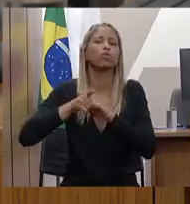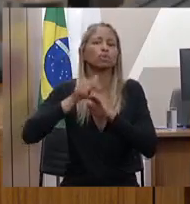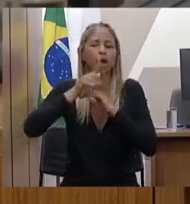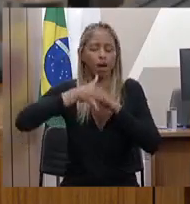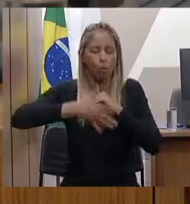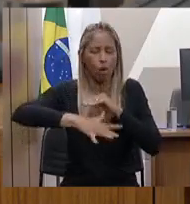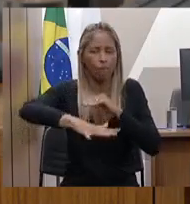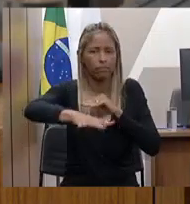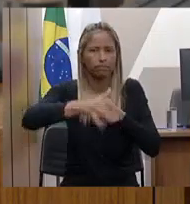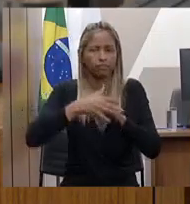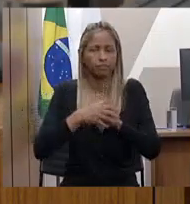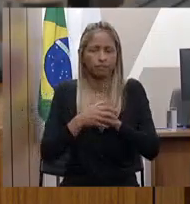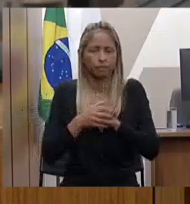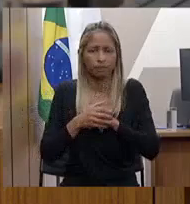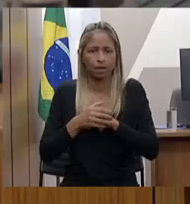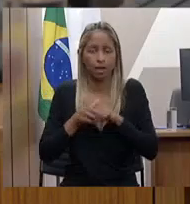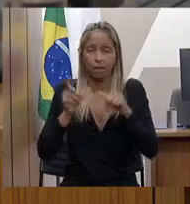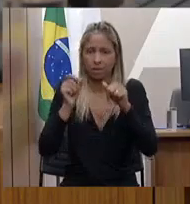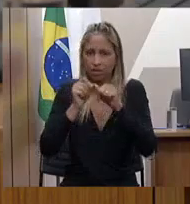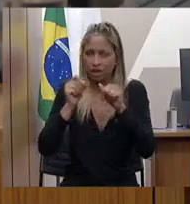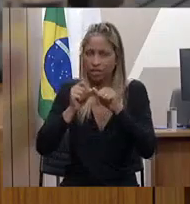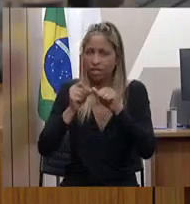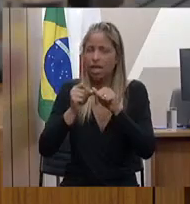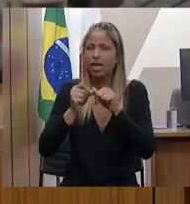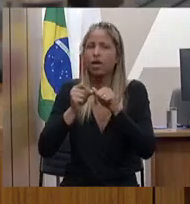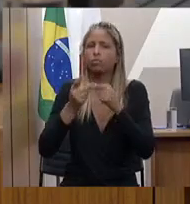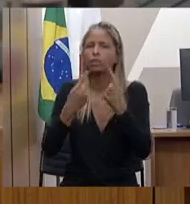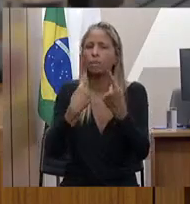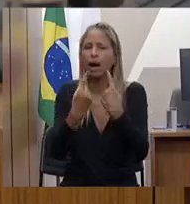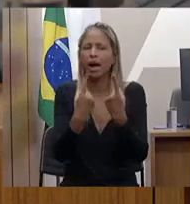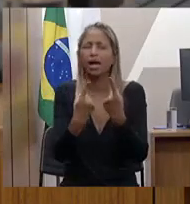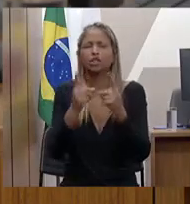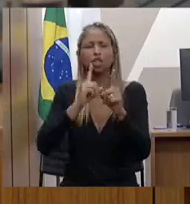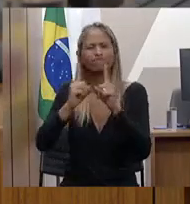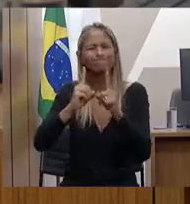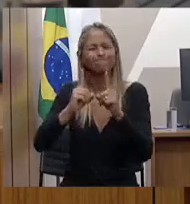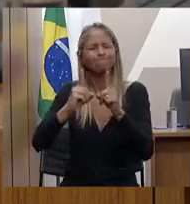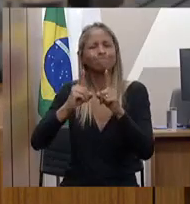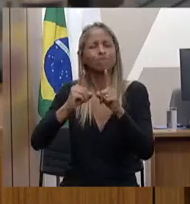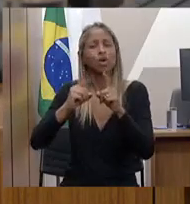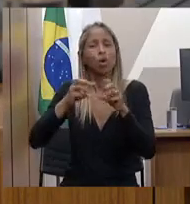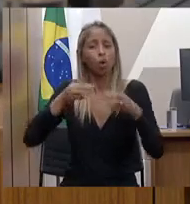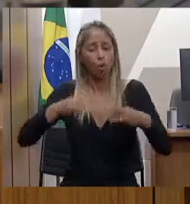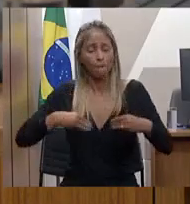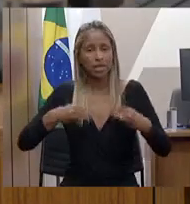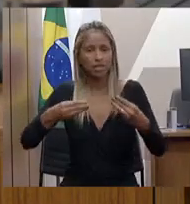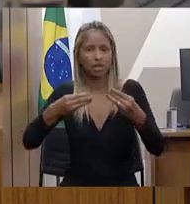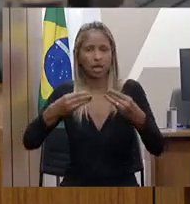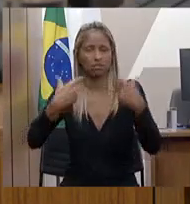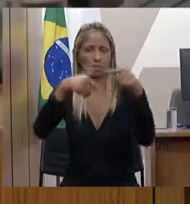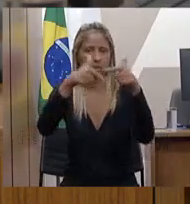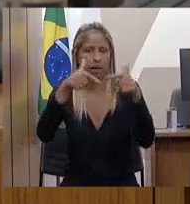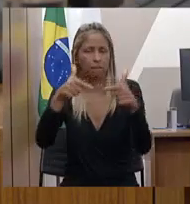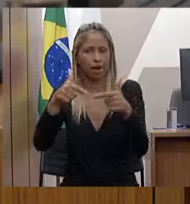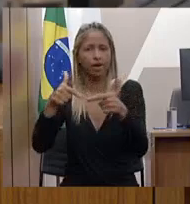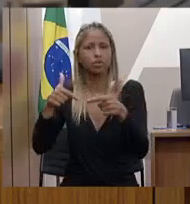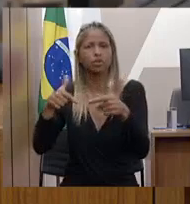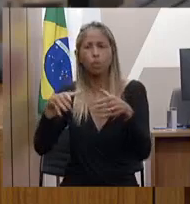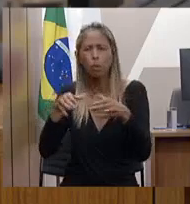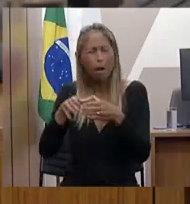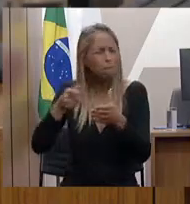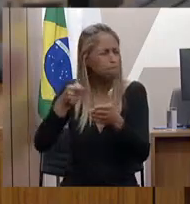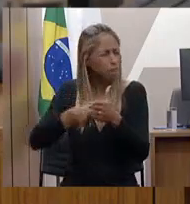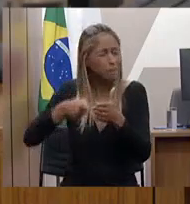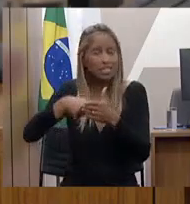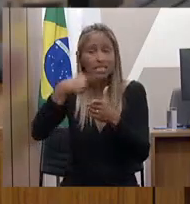é precisa promover um amplo debate é o ministério do trabalho né em conjunto com o Ministério do Trabalho